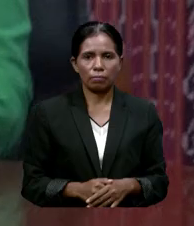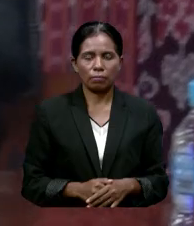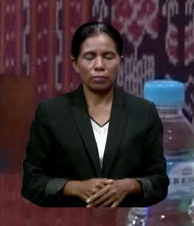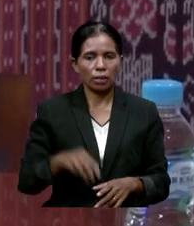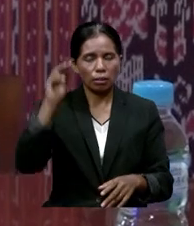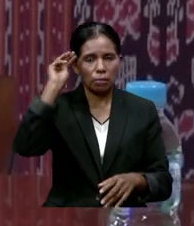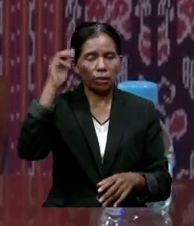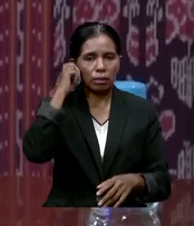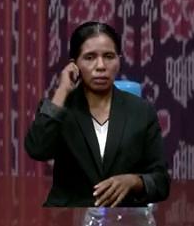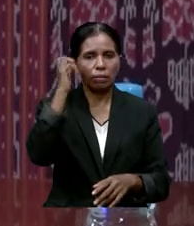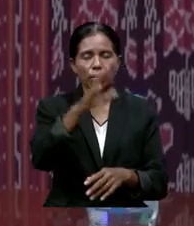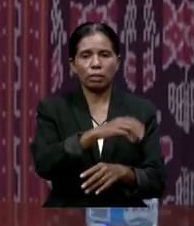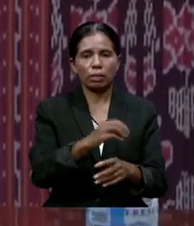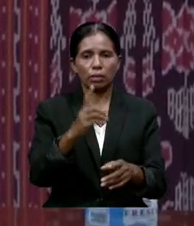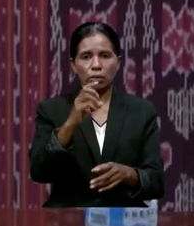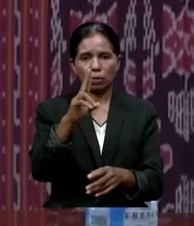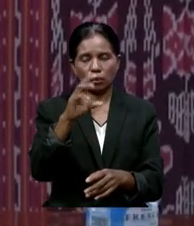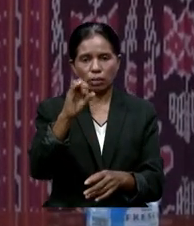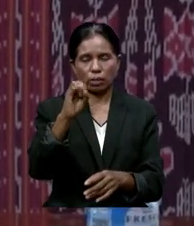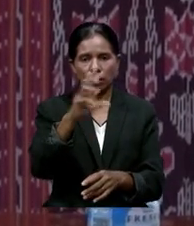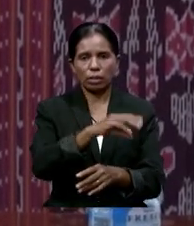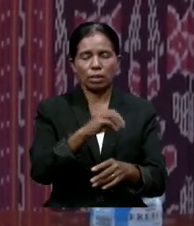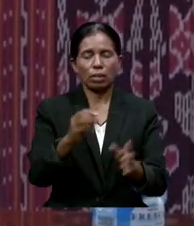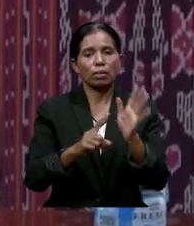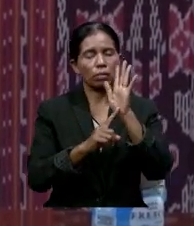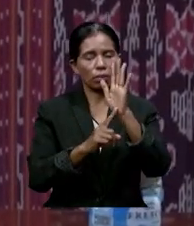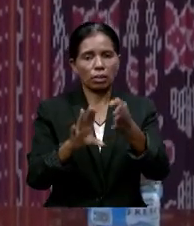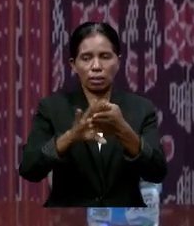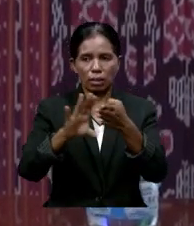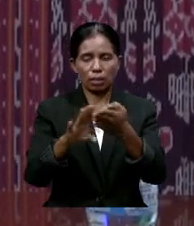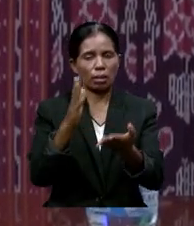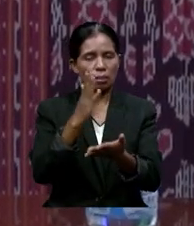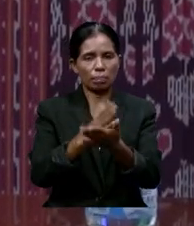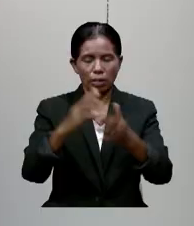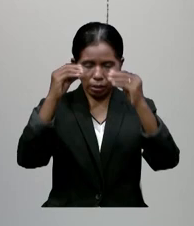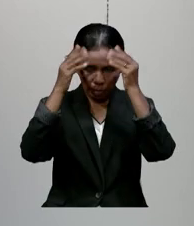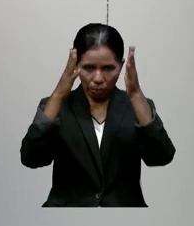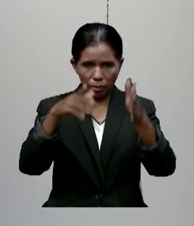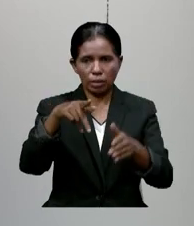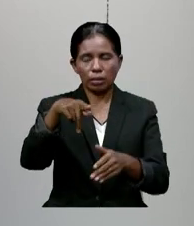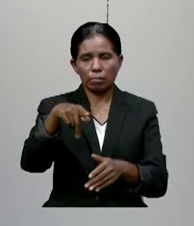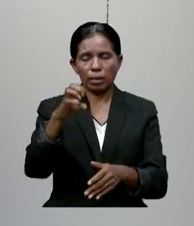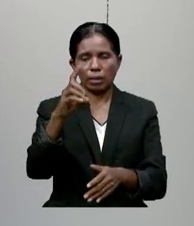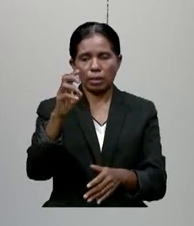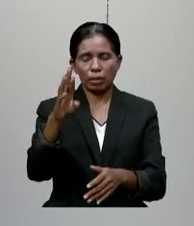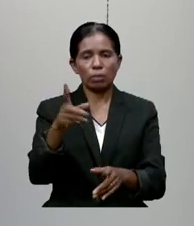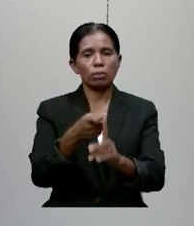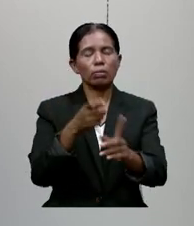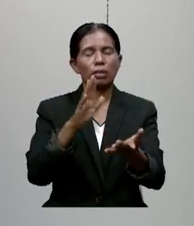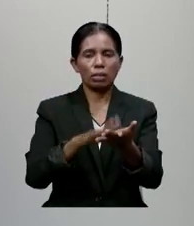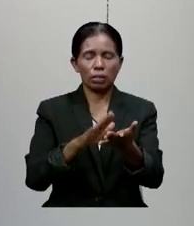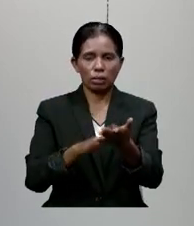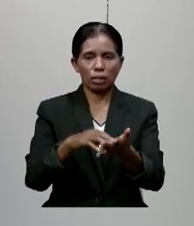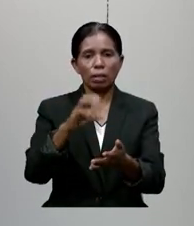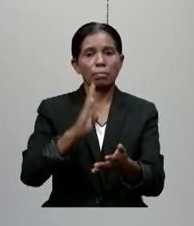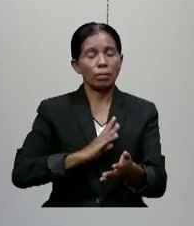Ministra da Educação, Dulce de Jesus Soares, atuou na pedido da Comissão Função Pública, onde suspende o professor Pedro da Conceição, o se escola STM